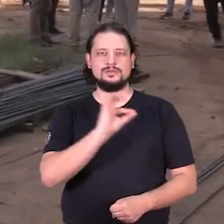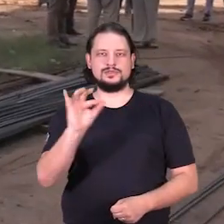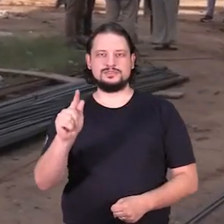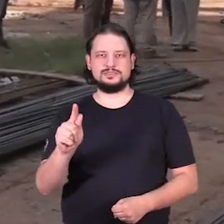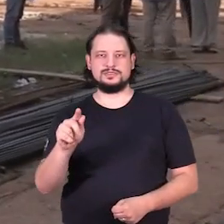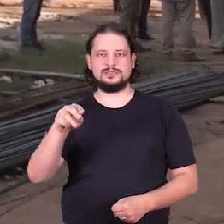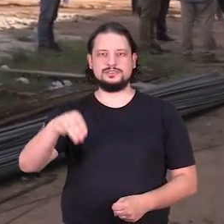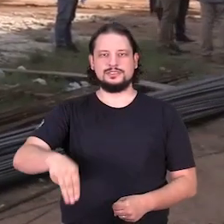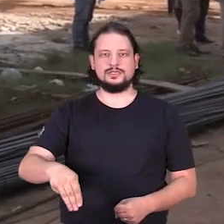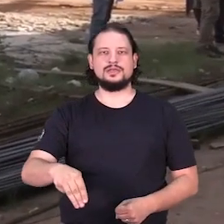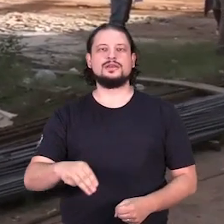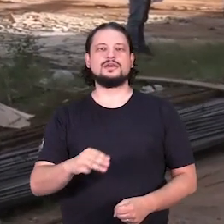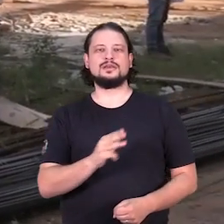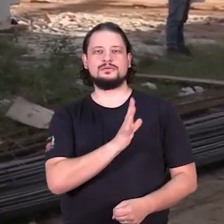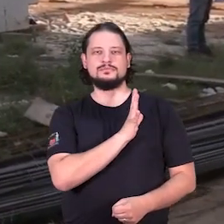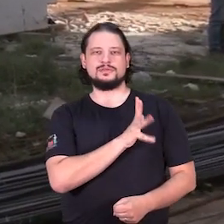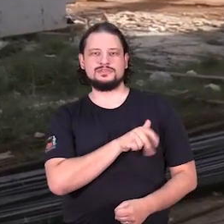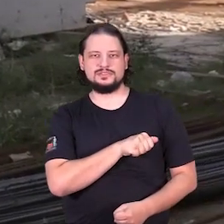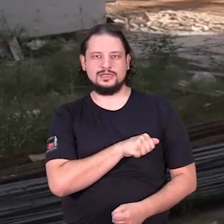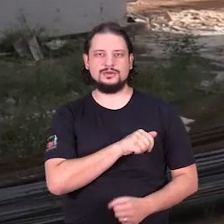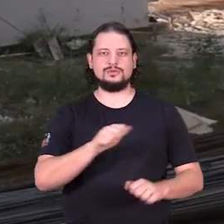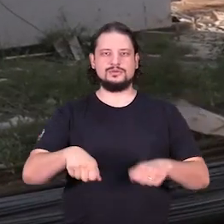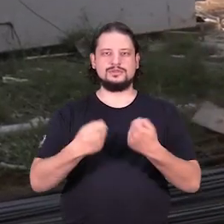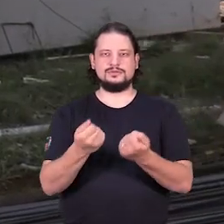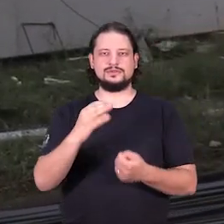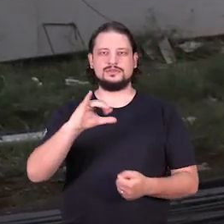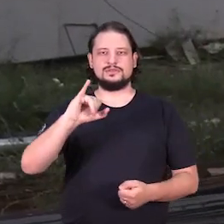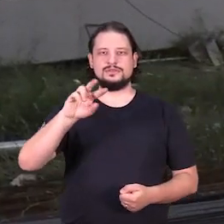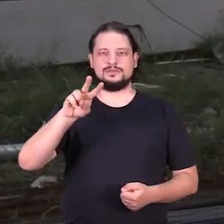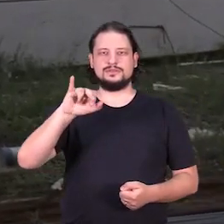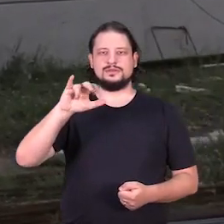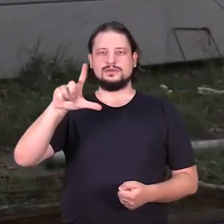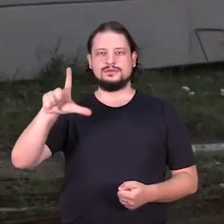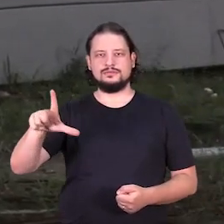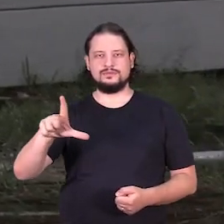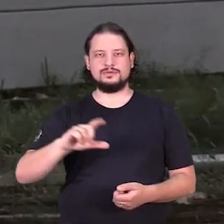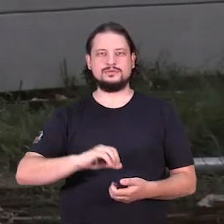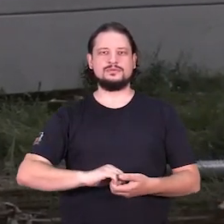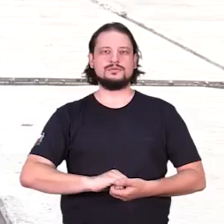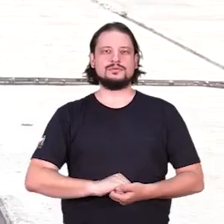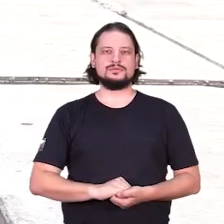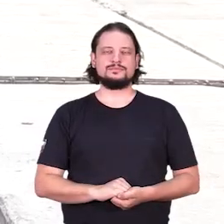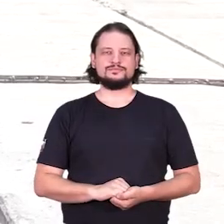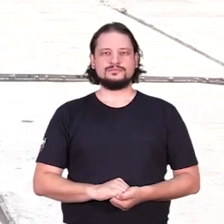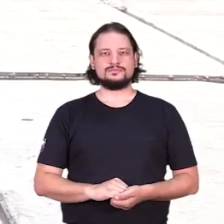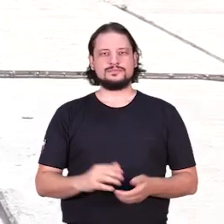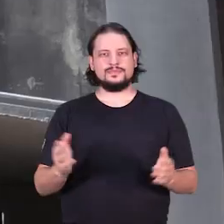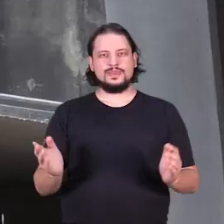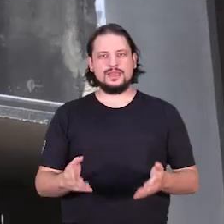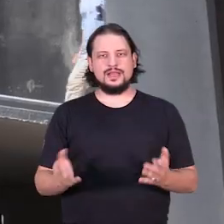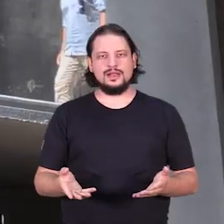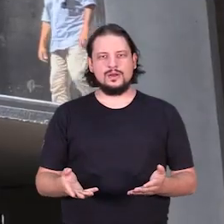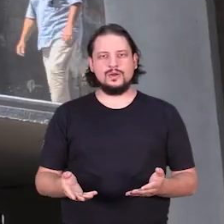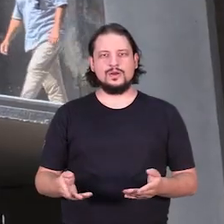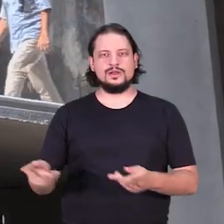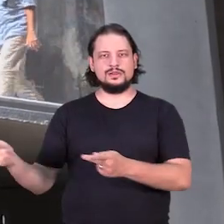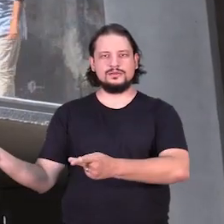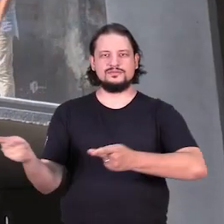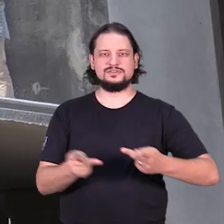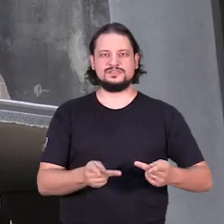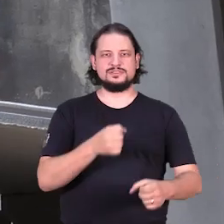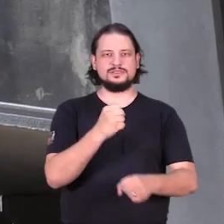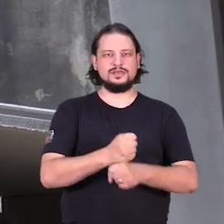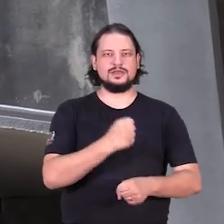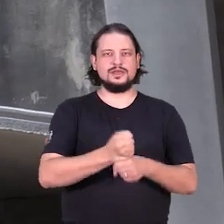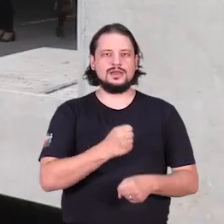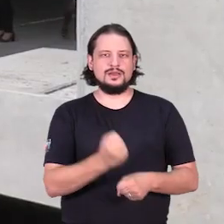Esse complexo é onde que vai ser organizado todas as ações de segurança da nossa cidade. Nesse momento, é uma visita à construção,